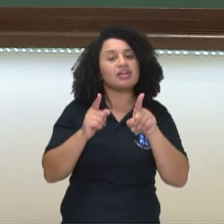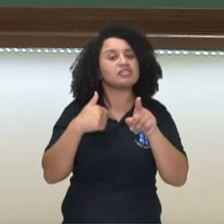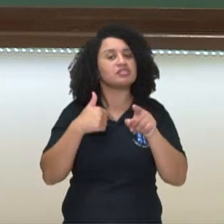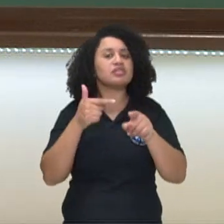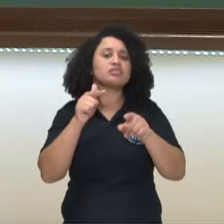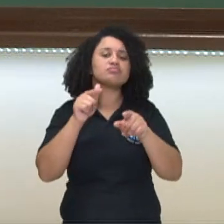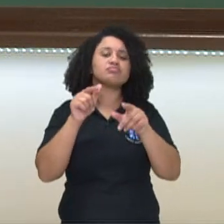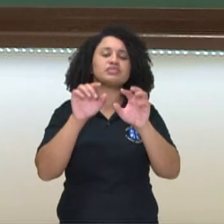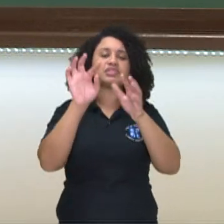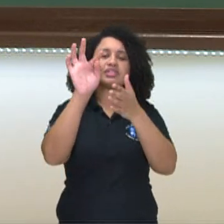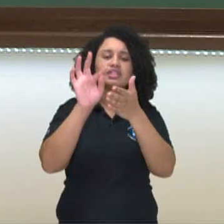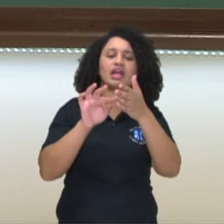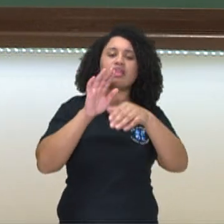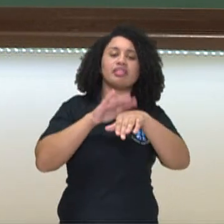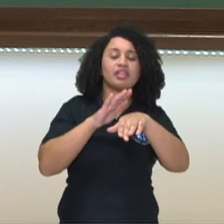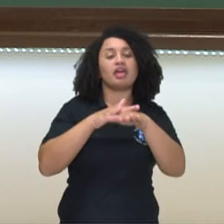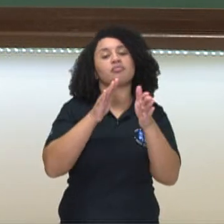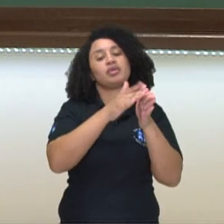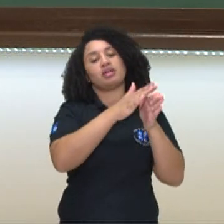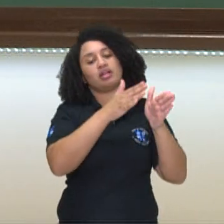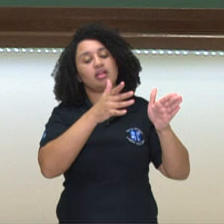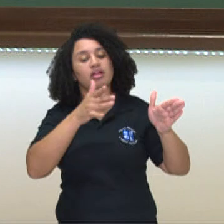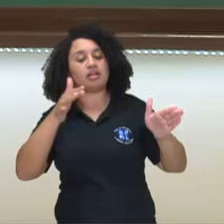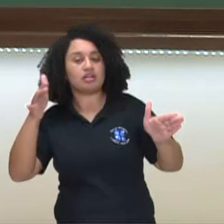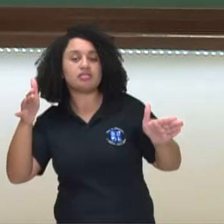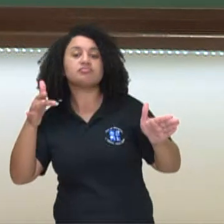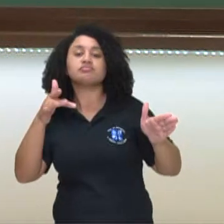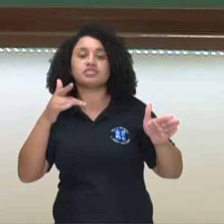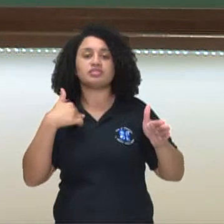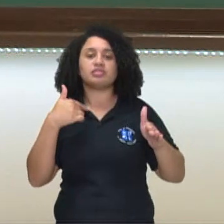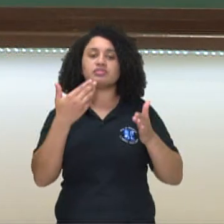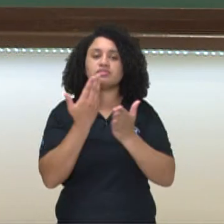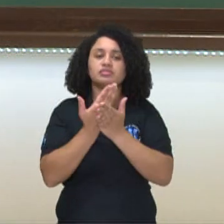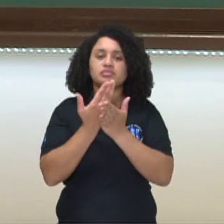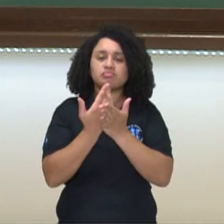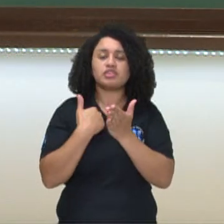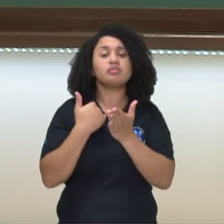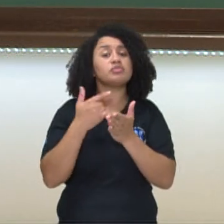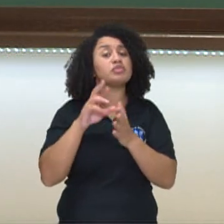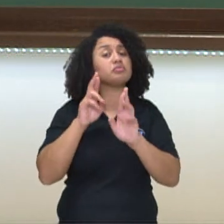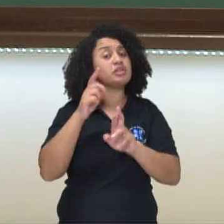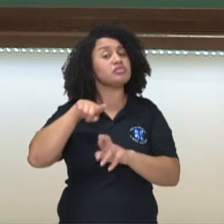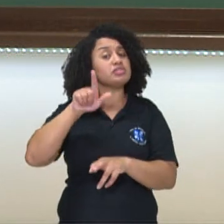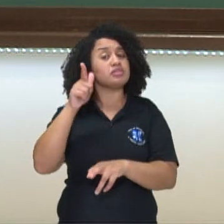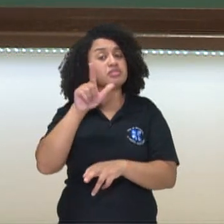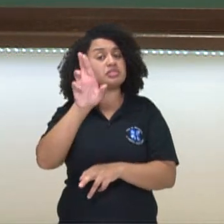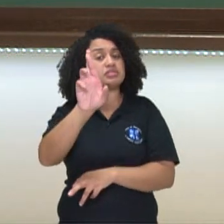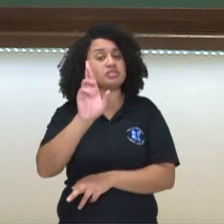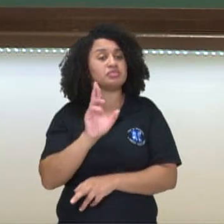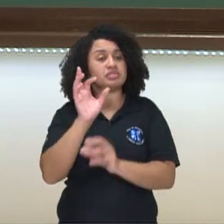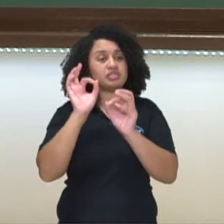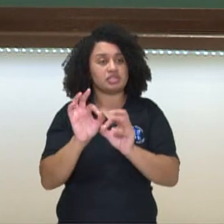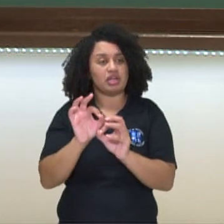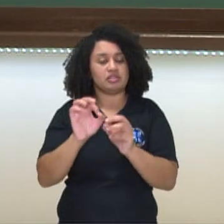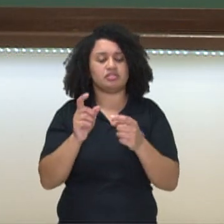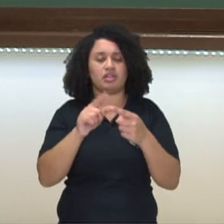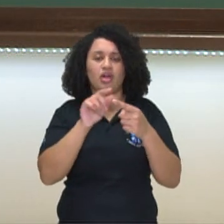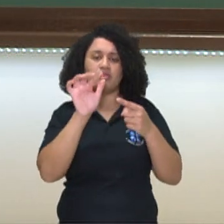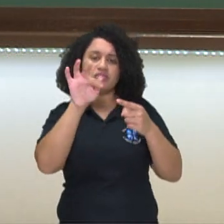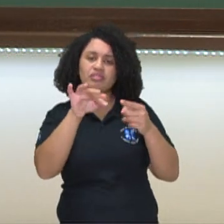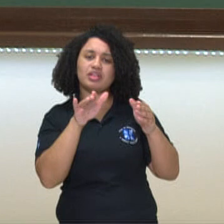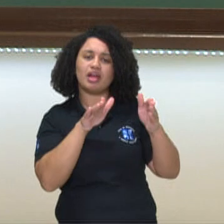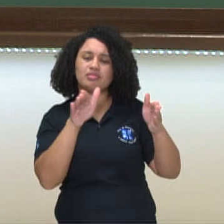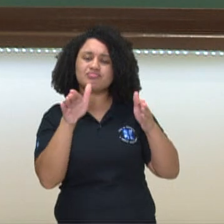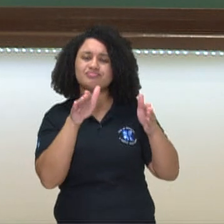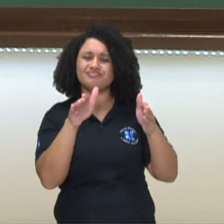com a mensuração de tempo que nós fizemos uma linha cronológica, eu espero que vocês tenham conseguido fazer a relação. Fim da Guerra Fria,